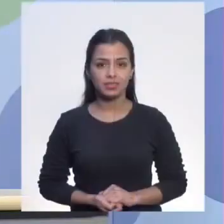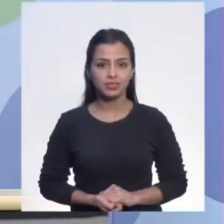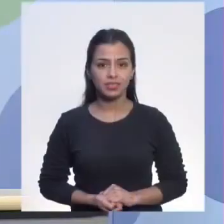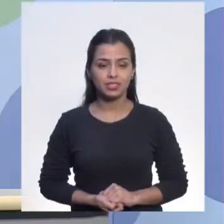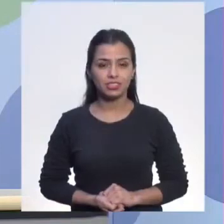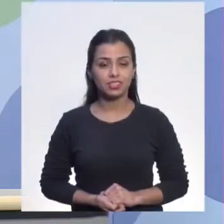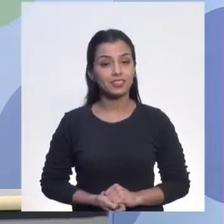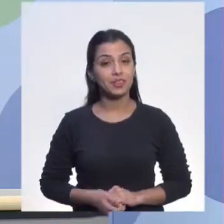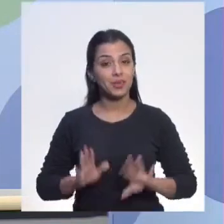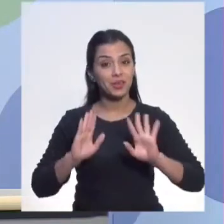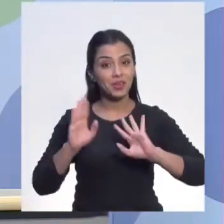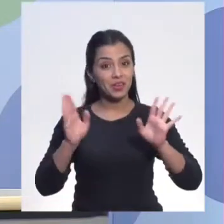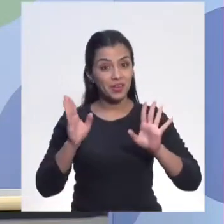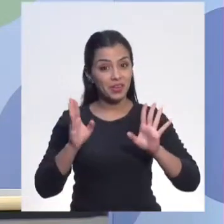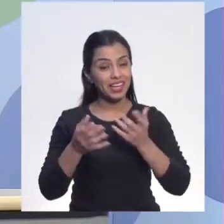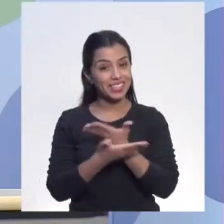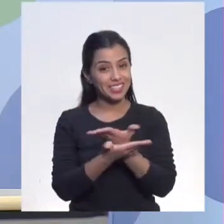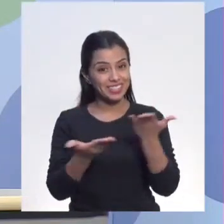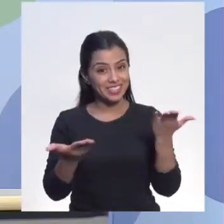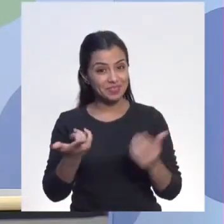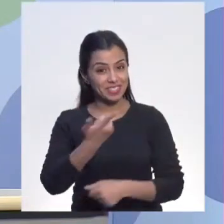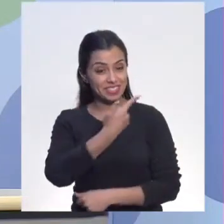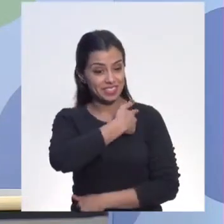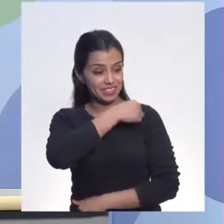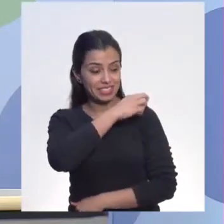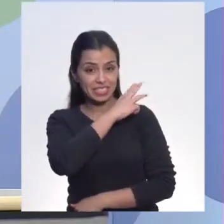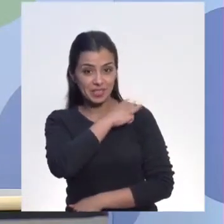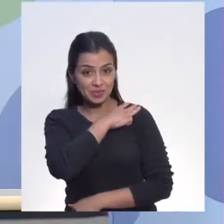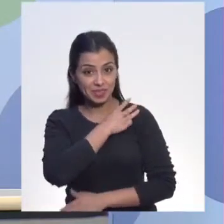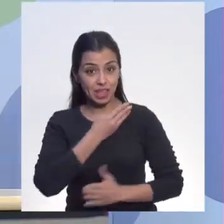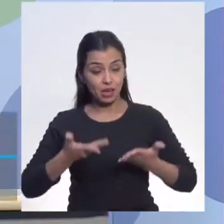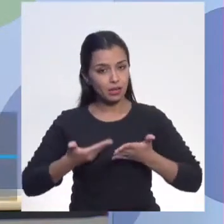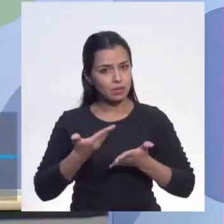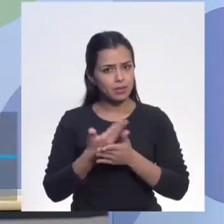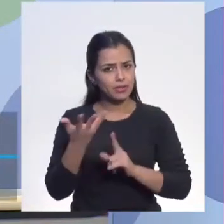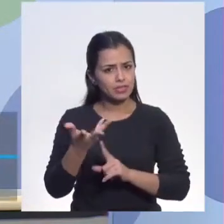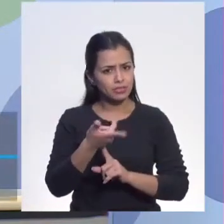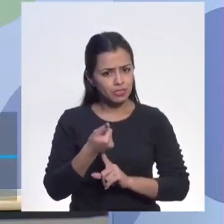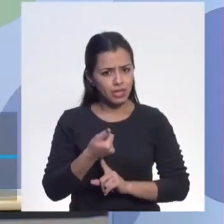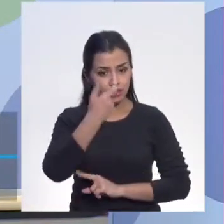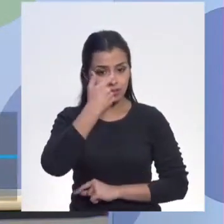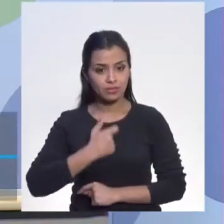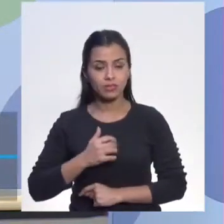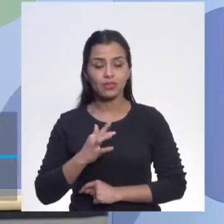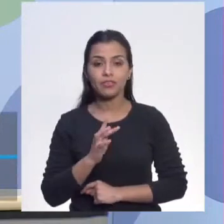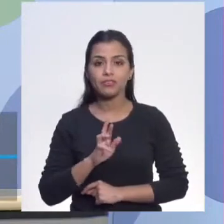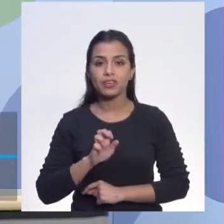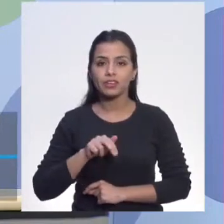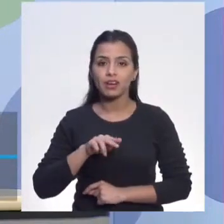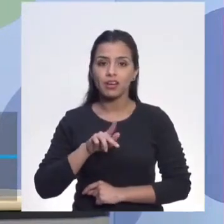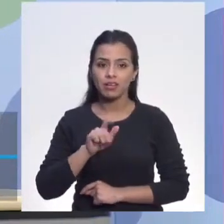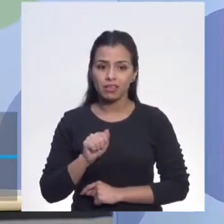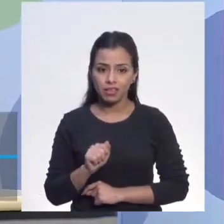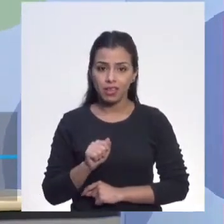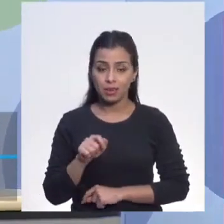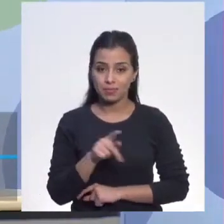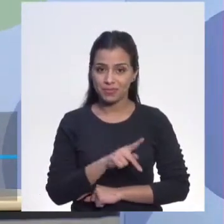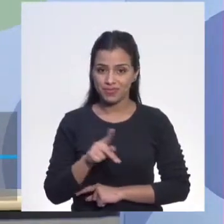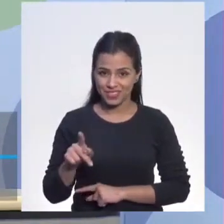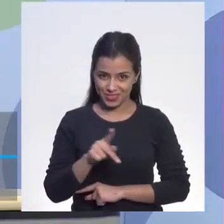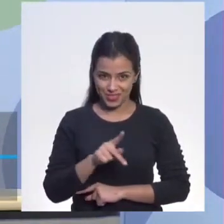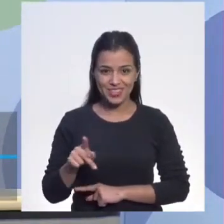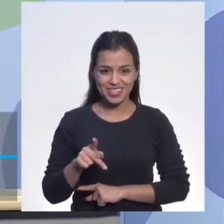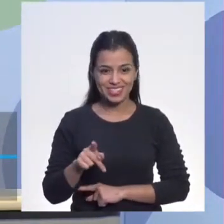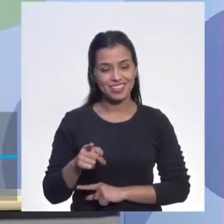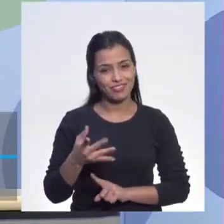Olá, turma da terceira série do ensino médio. Esta é uma aula de arte. Eu sou a Fernanda, professora de arte, mediadora da aula,